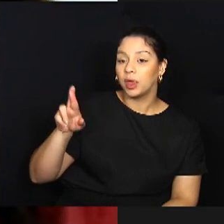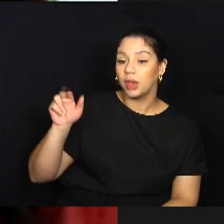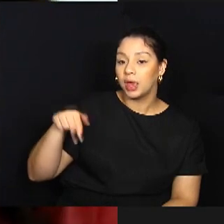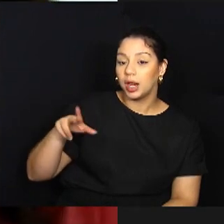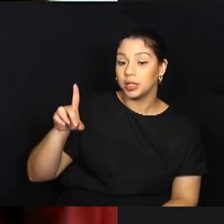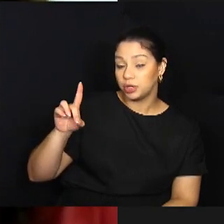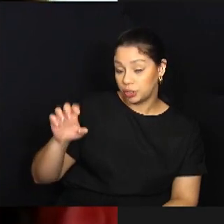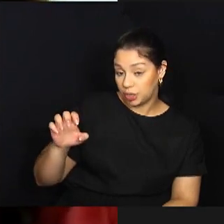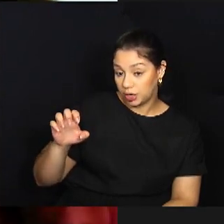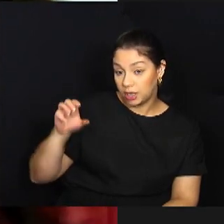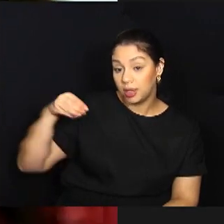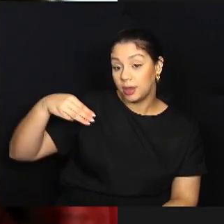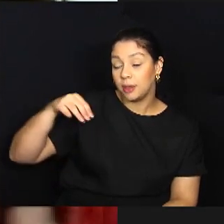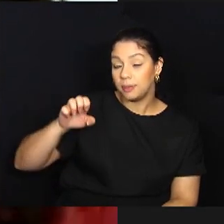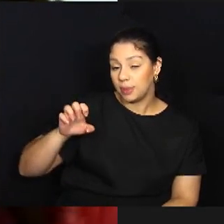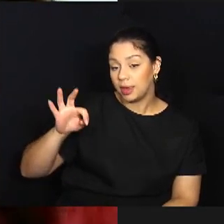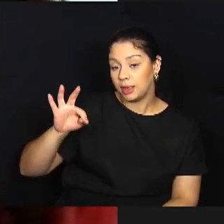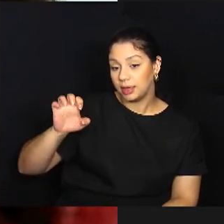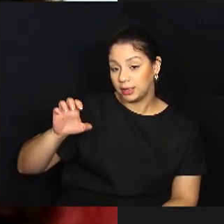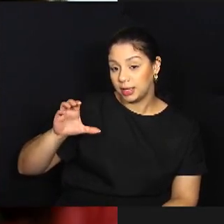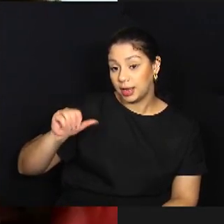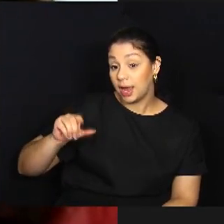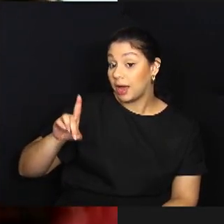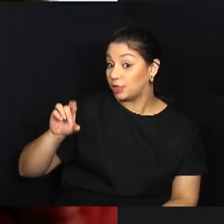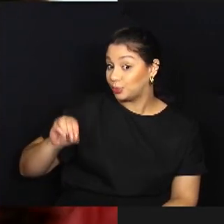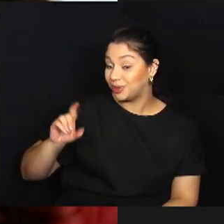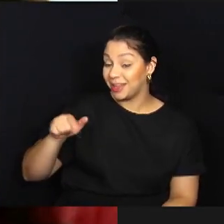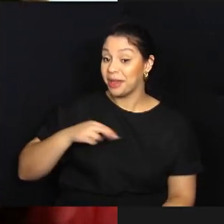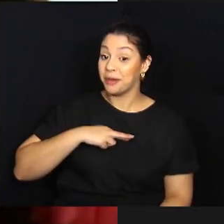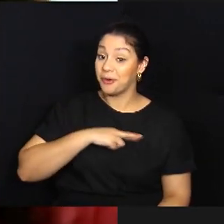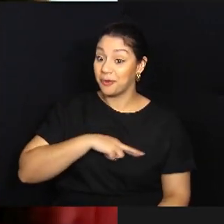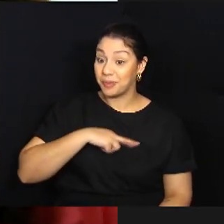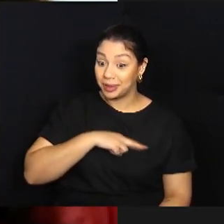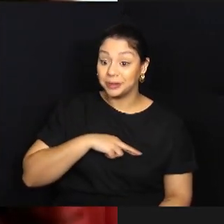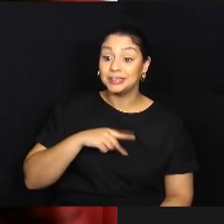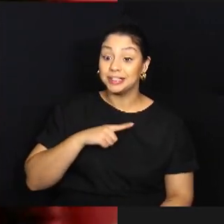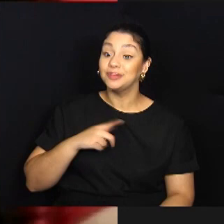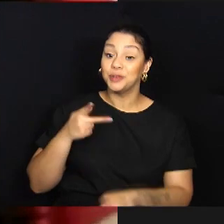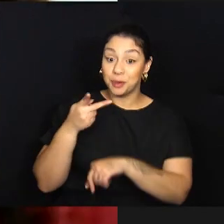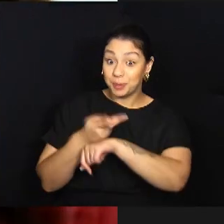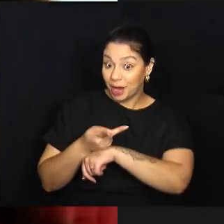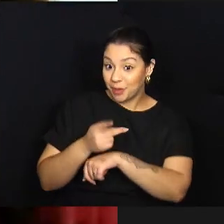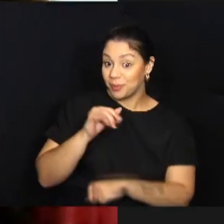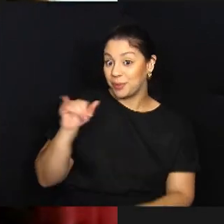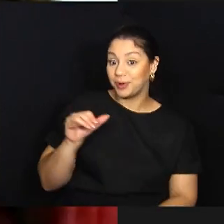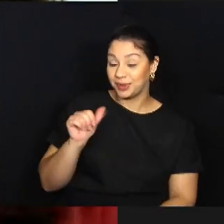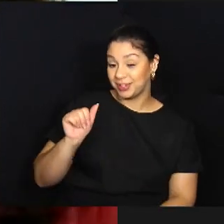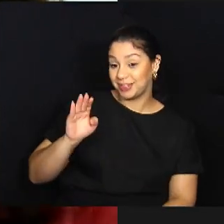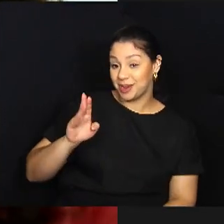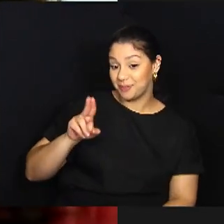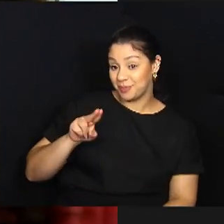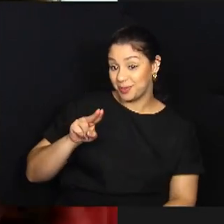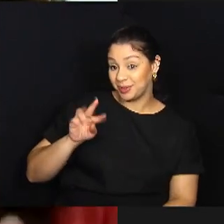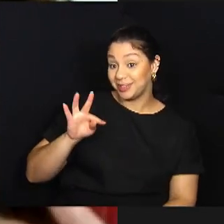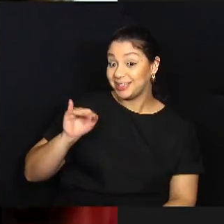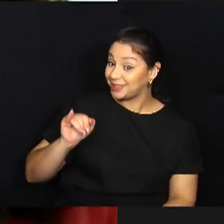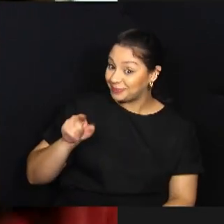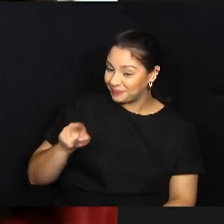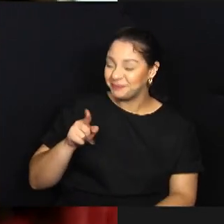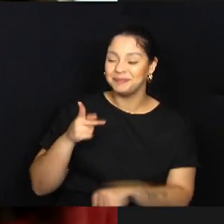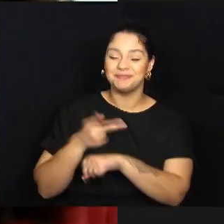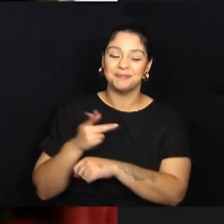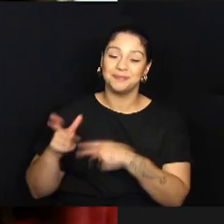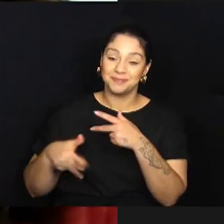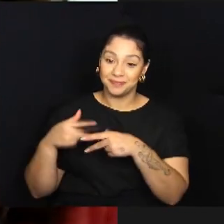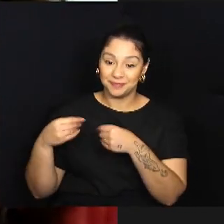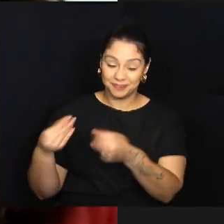um romance dele, e inclusive ele ganhou o Prêmio Jabuti com esse romance. E é muito bacana, porque o Geraldo Viramundo, que é o